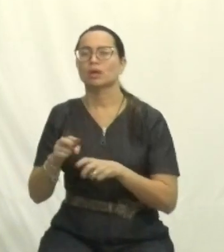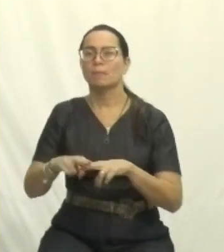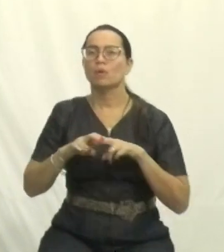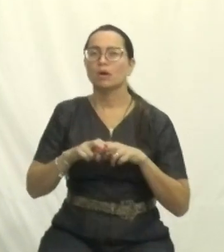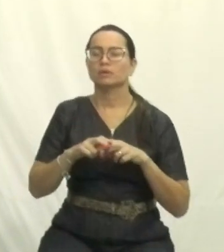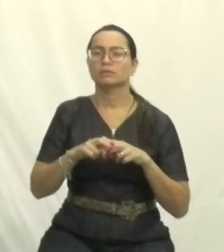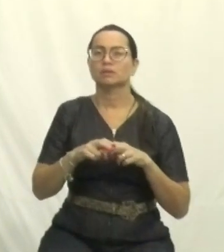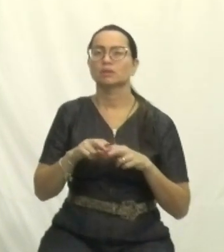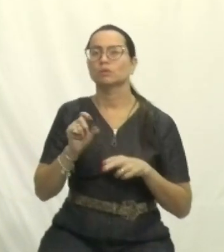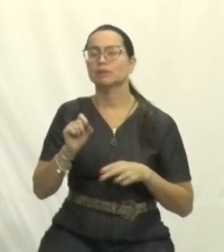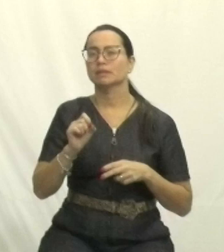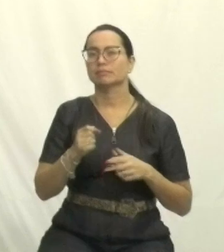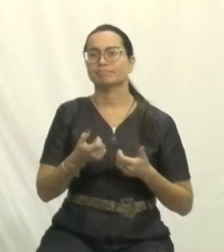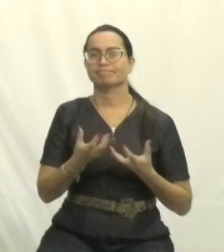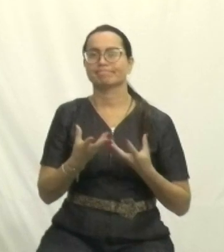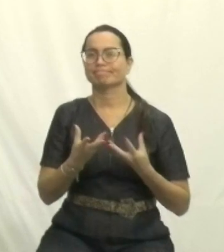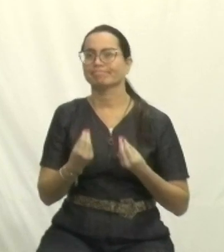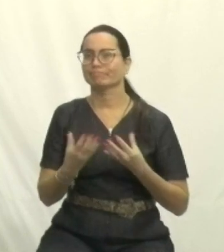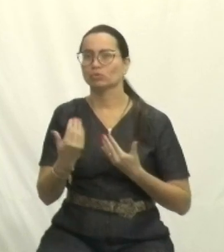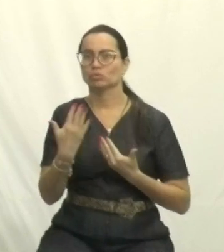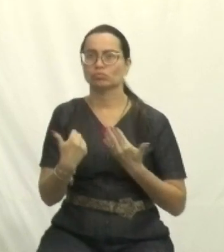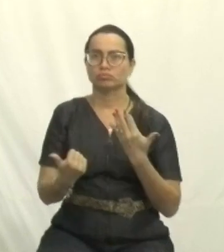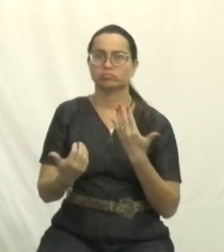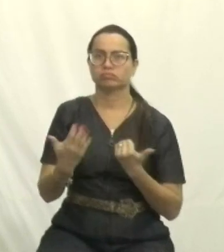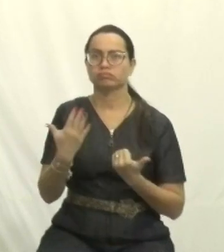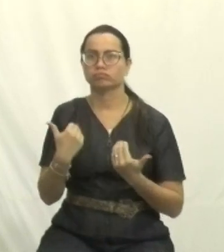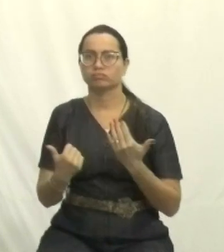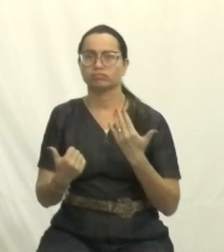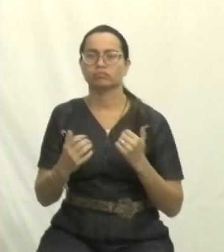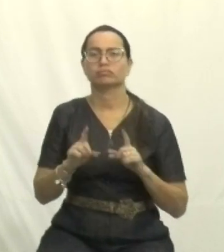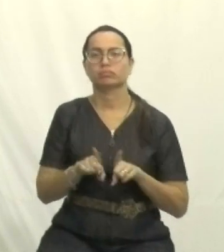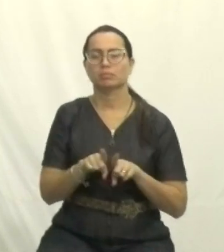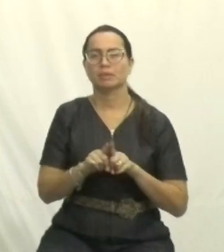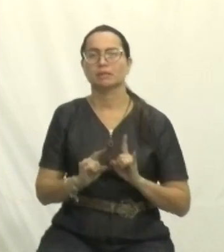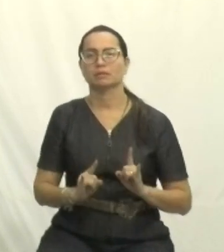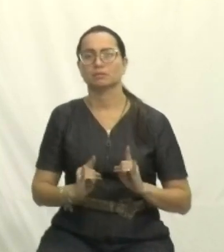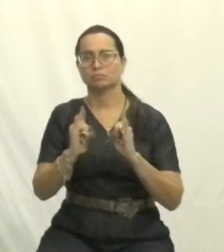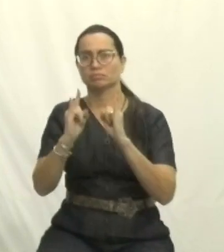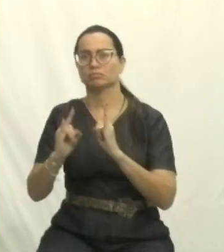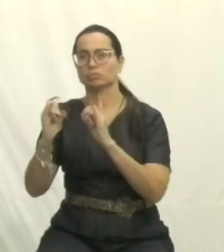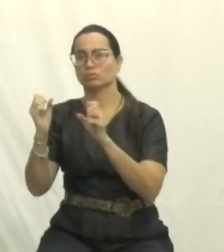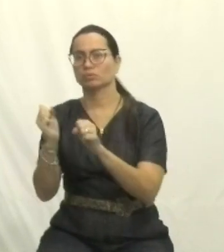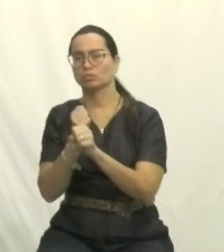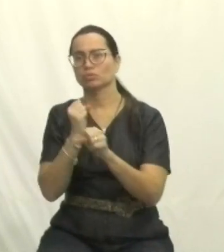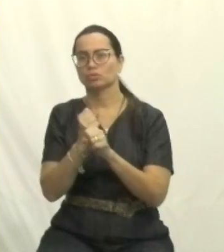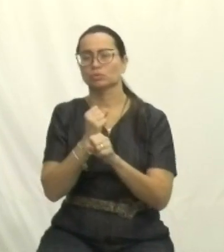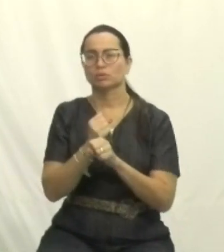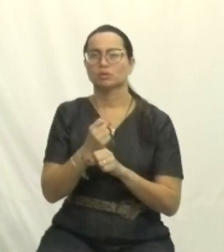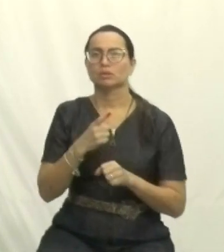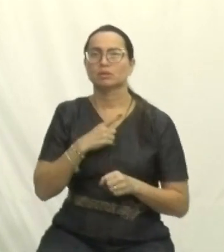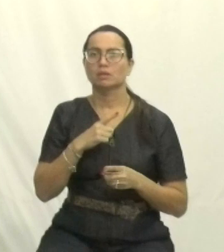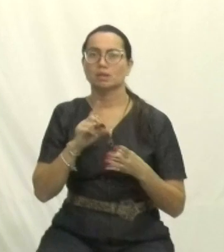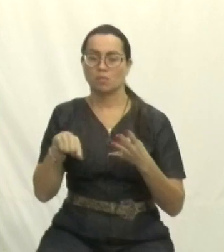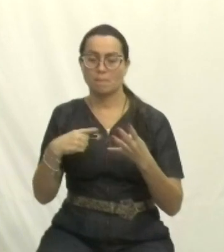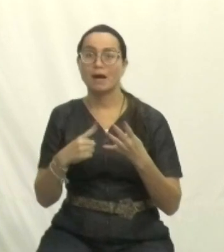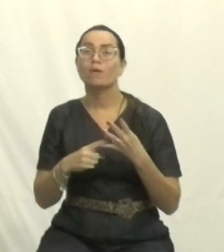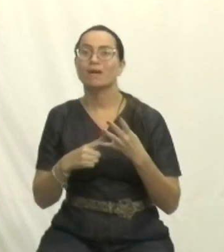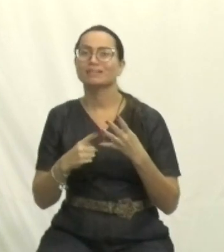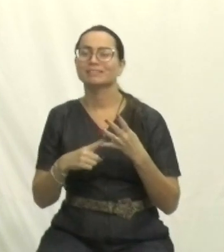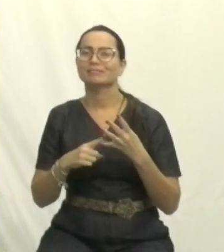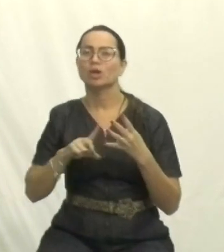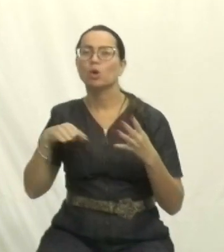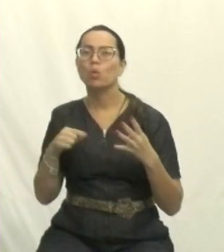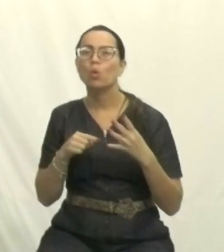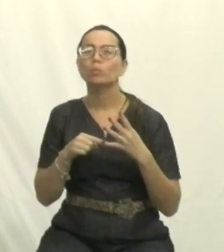um volume muito maior de edificações, nós temos uma quarta companhia, que é responsável especificamente